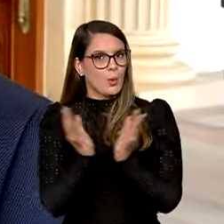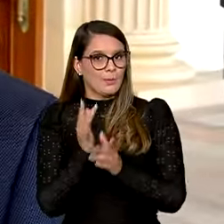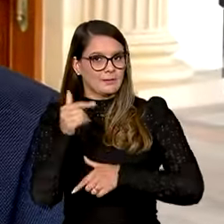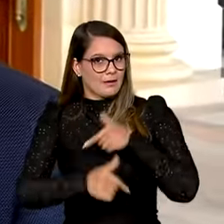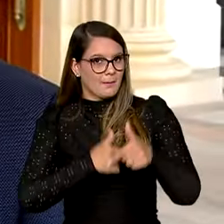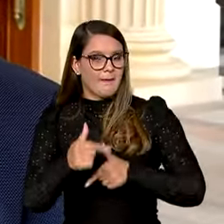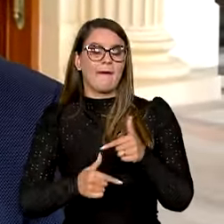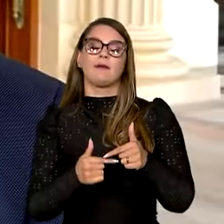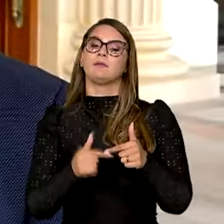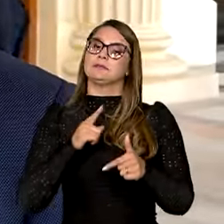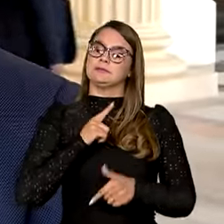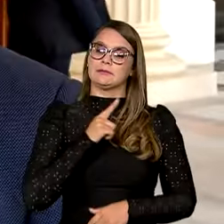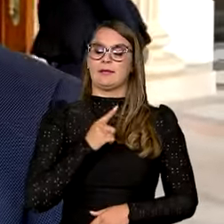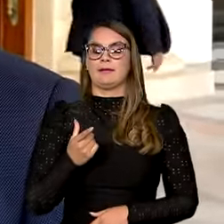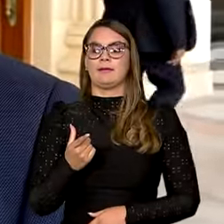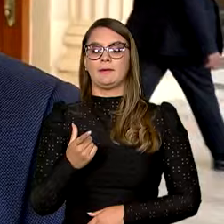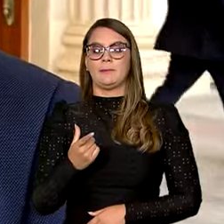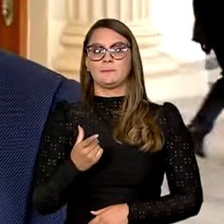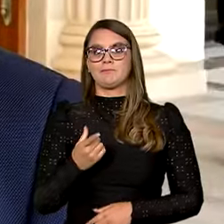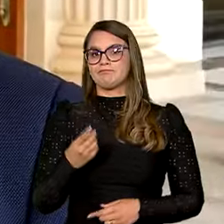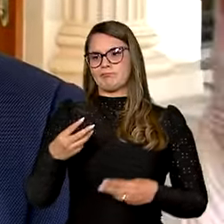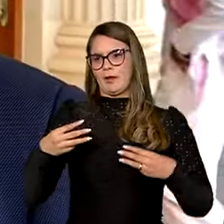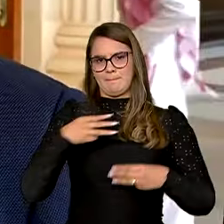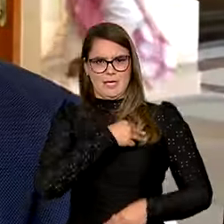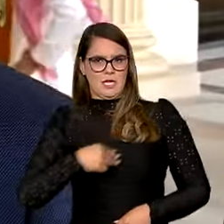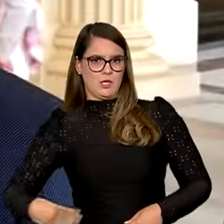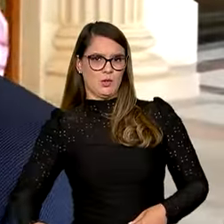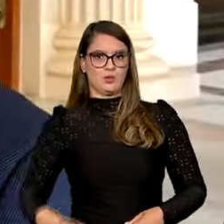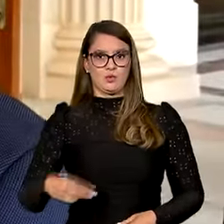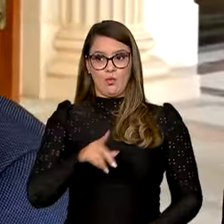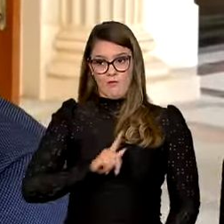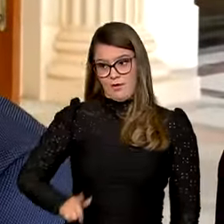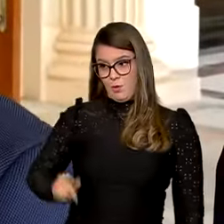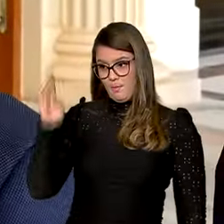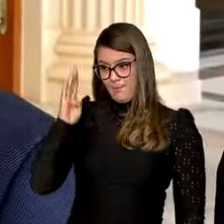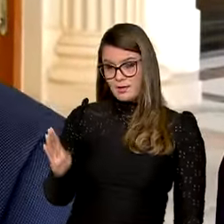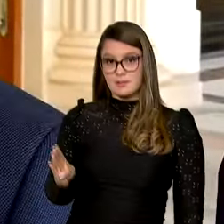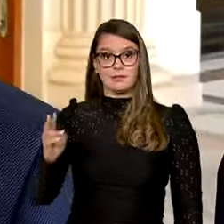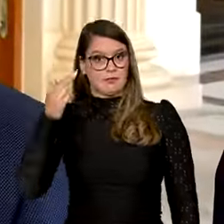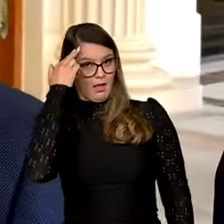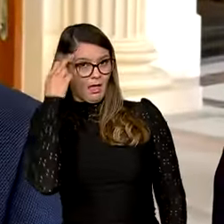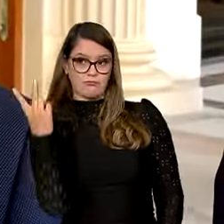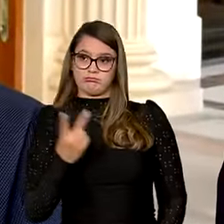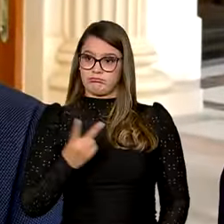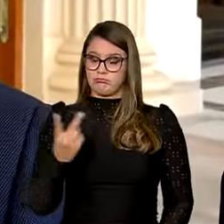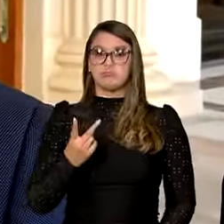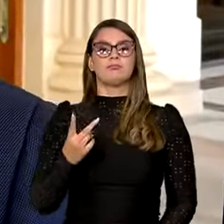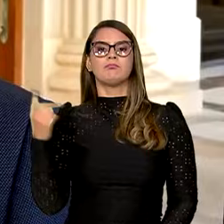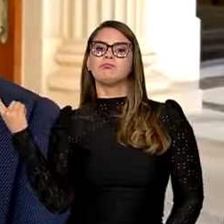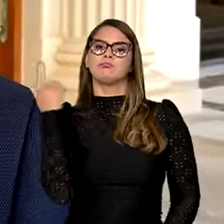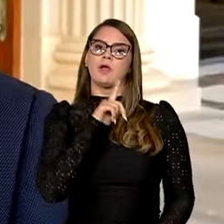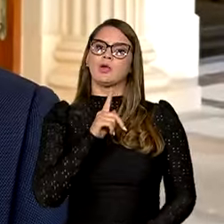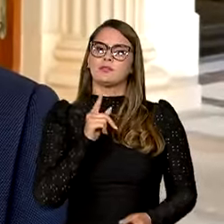trabalho que envolva ministros tanto do governo brasileiro como sauditas para materializar